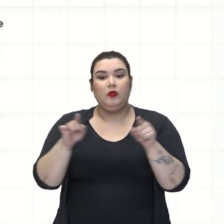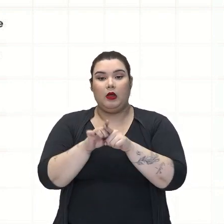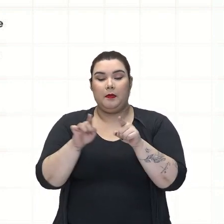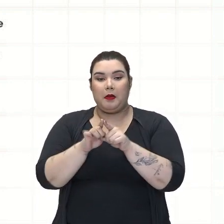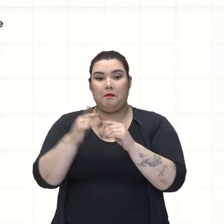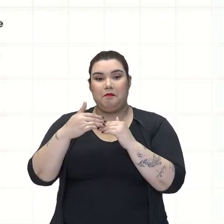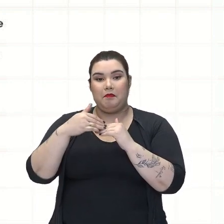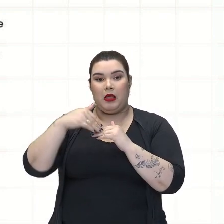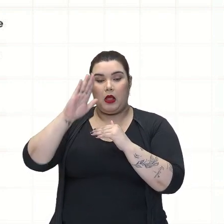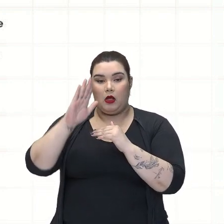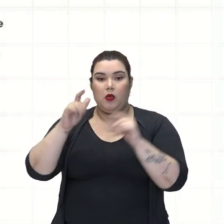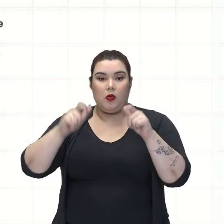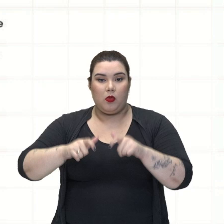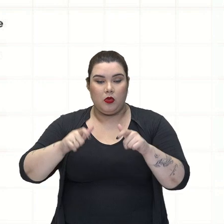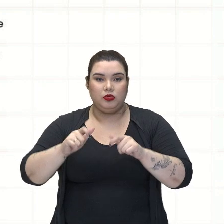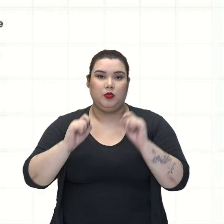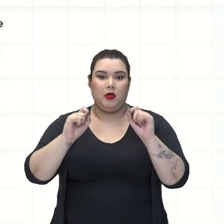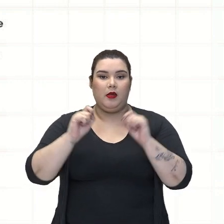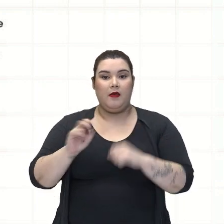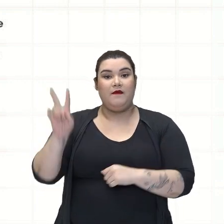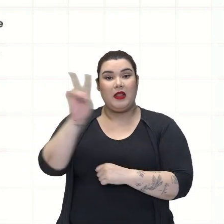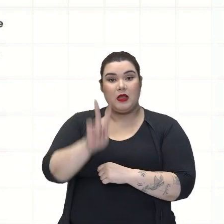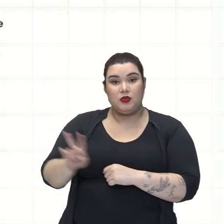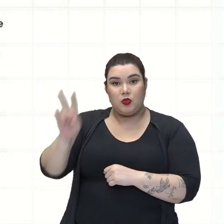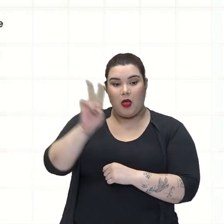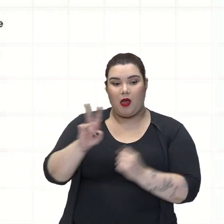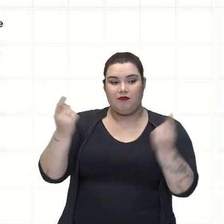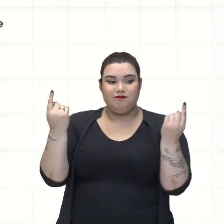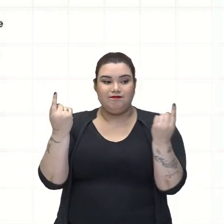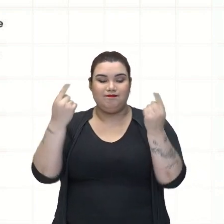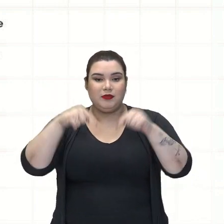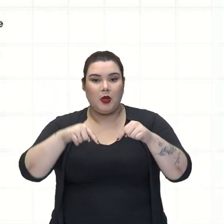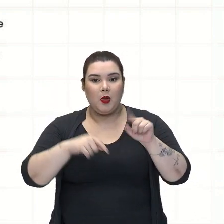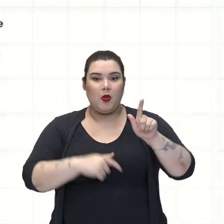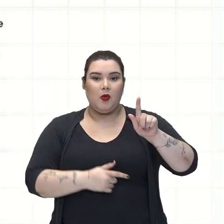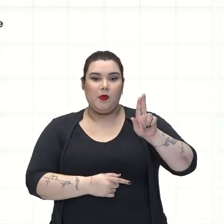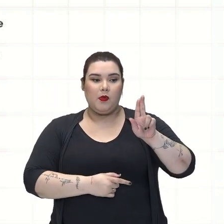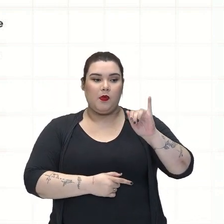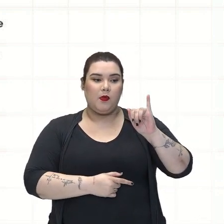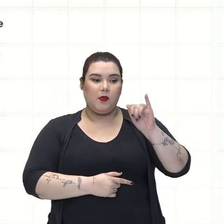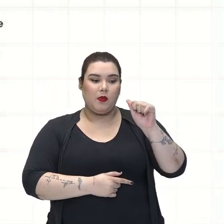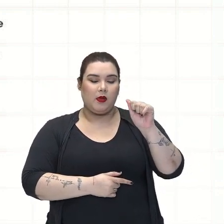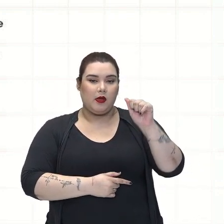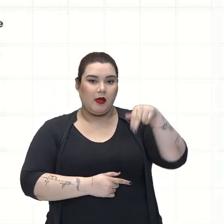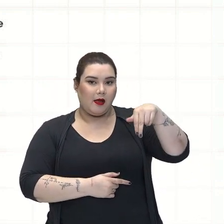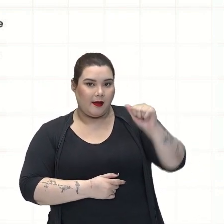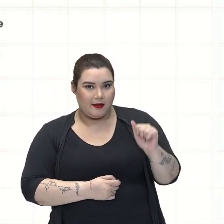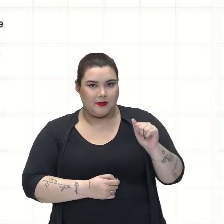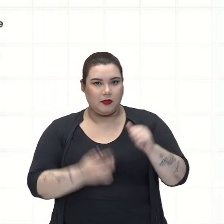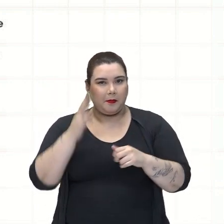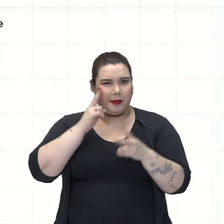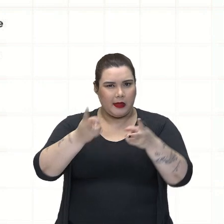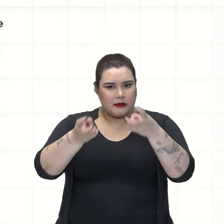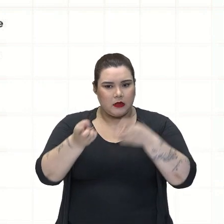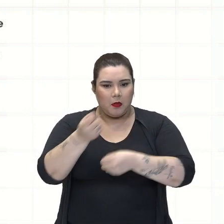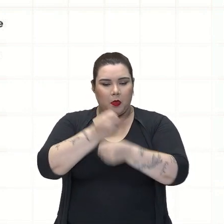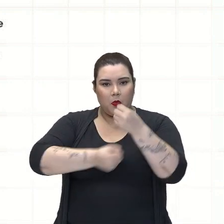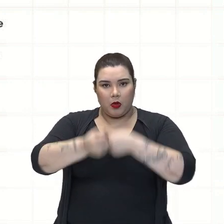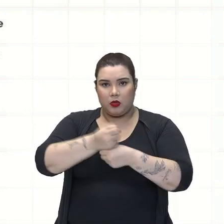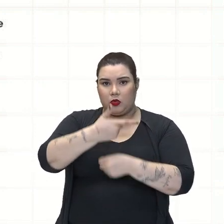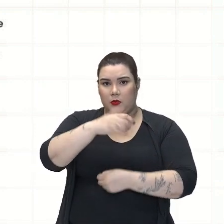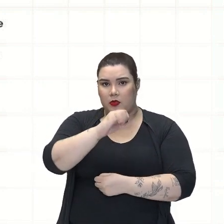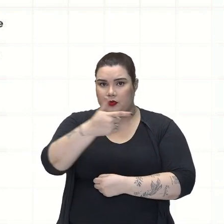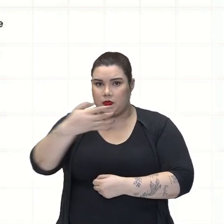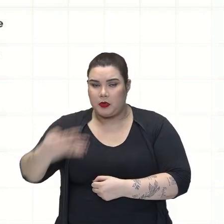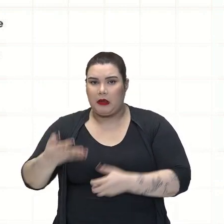disputas ali entre a Venezuela e a Guiana. Essa aula está sendo transmitida em 2024 e a gente está vendo a Venezuela escalar cada vez mais no